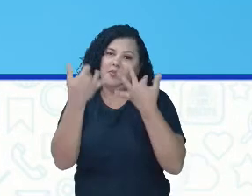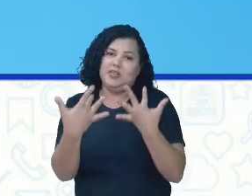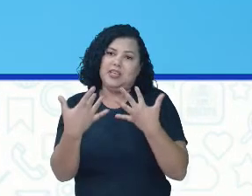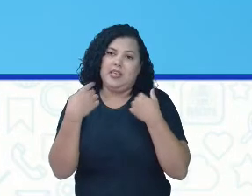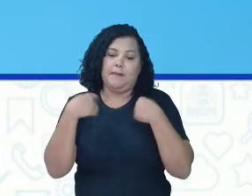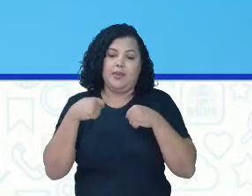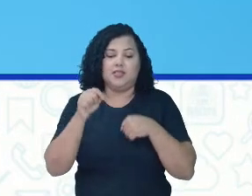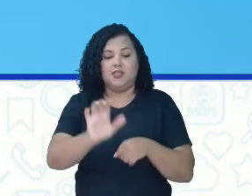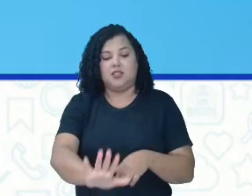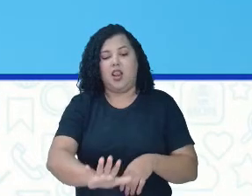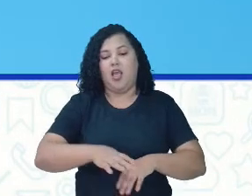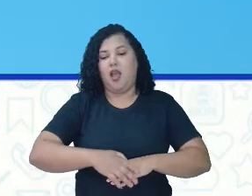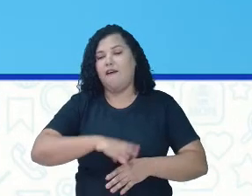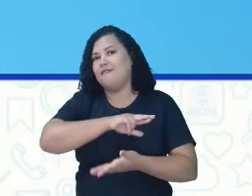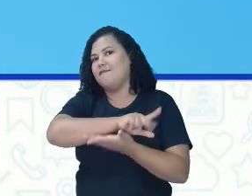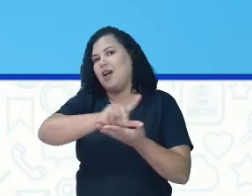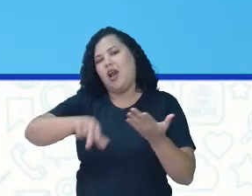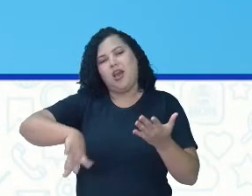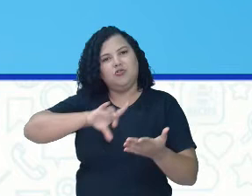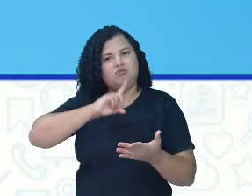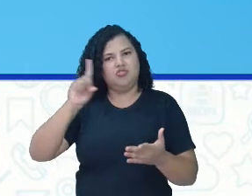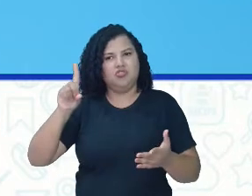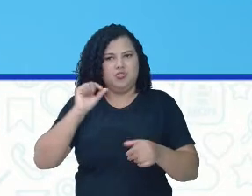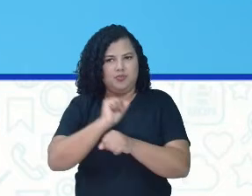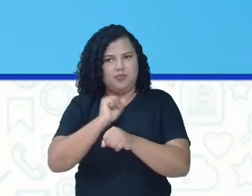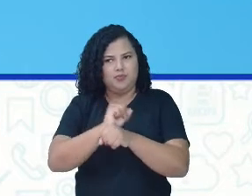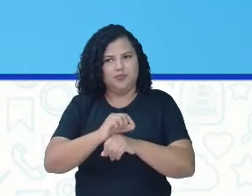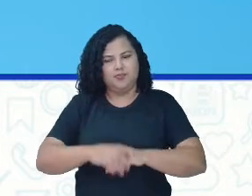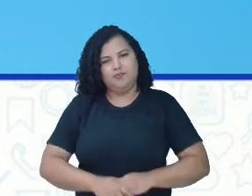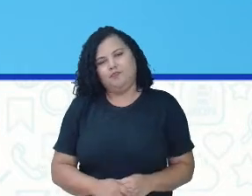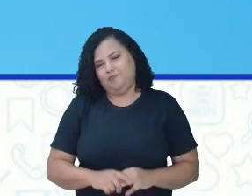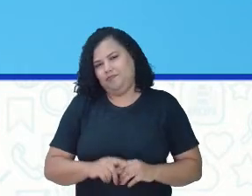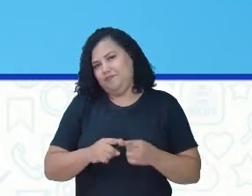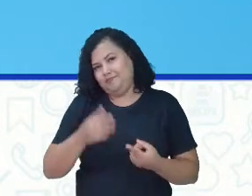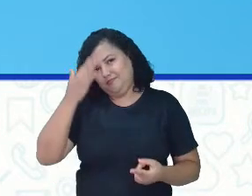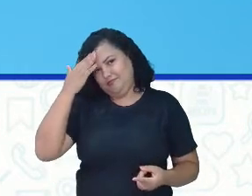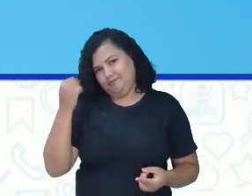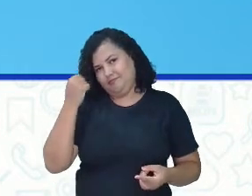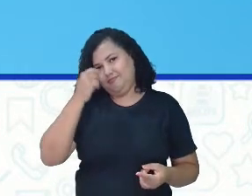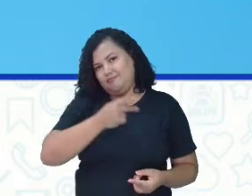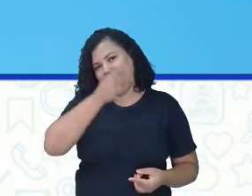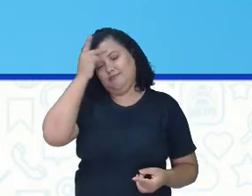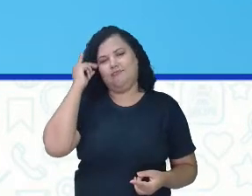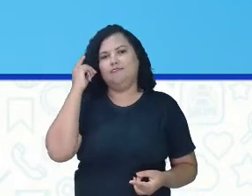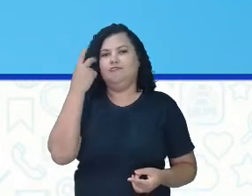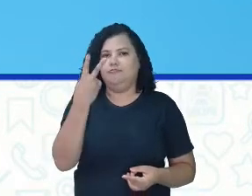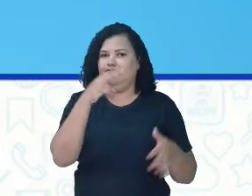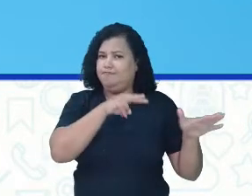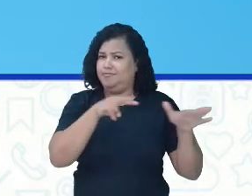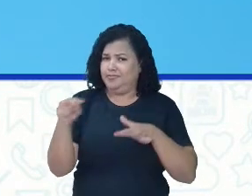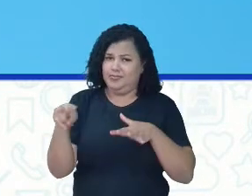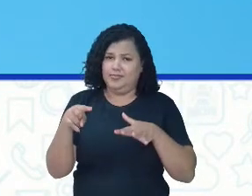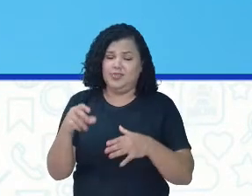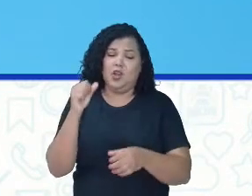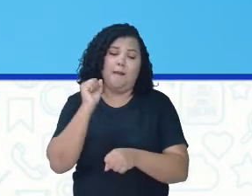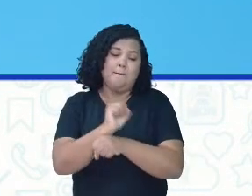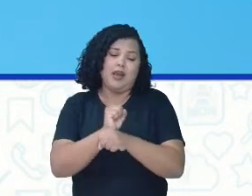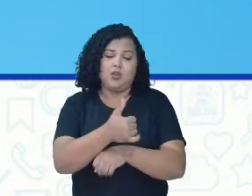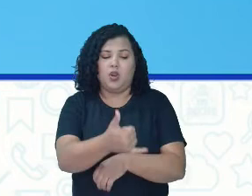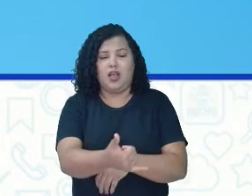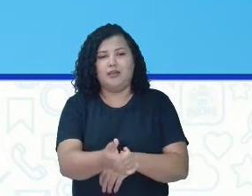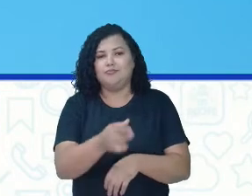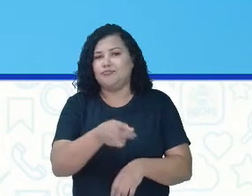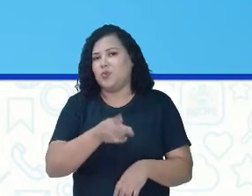deixar o aparelho lá por vários dias, mas sei de quem fez isso por 2 semanas e o celular, que morto